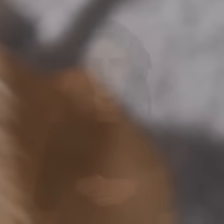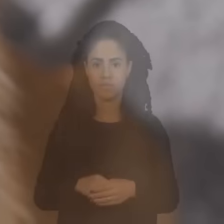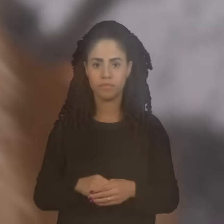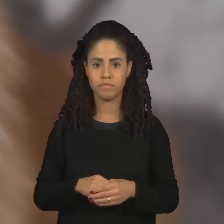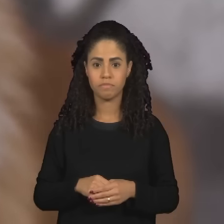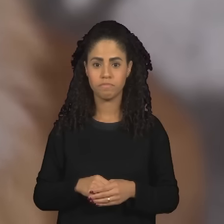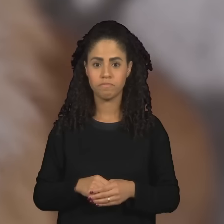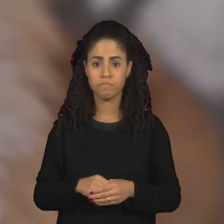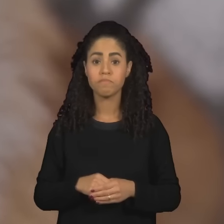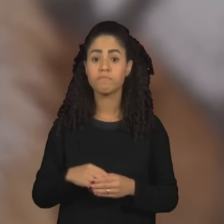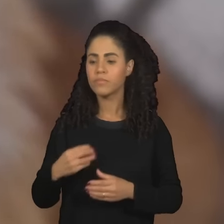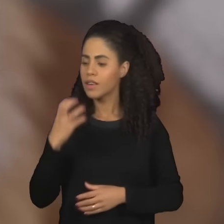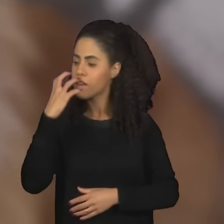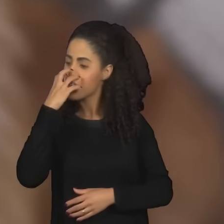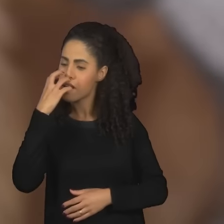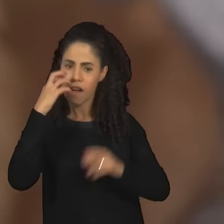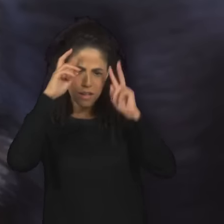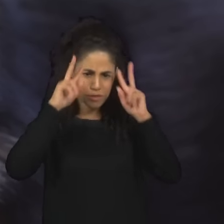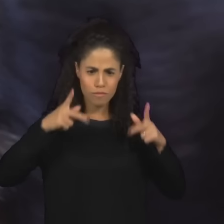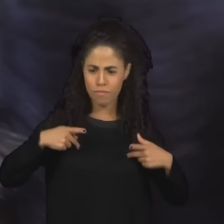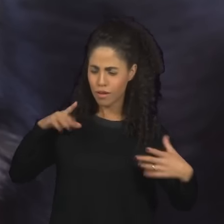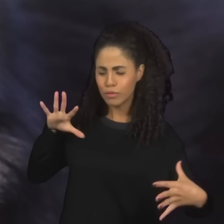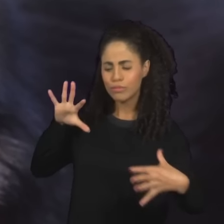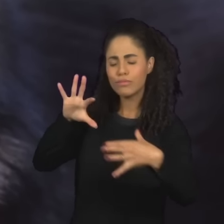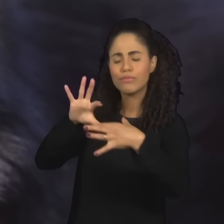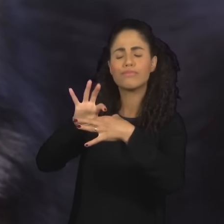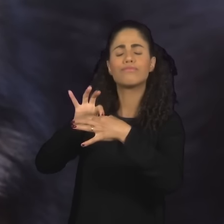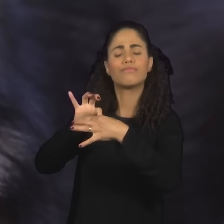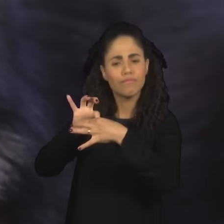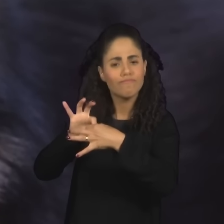a interação entre cães e humanos.